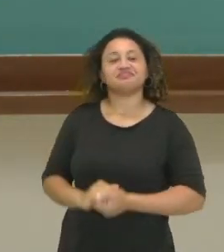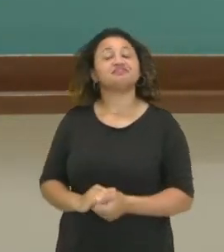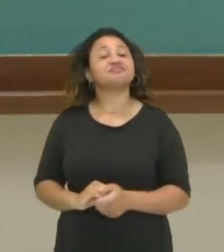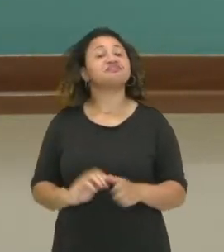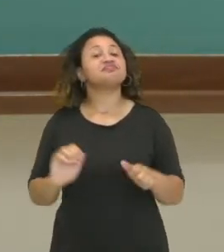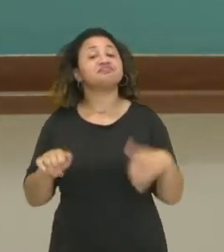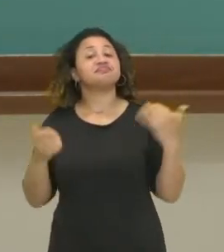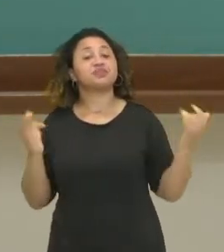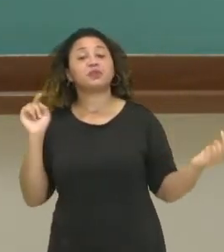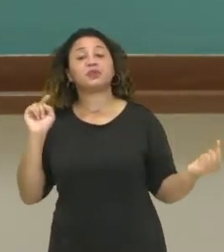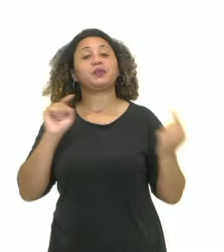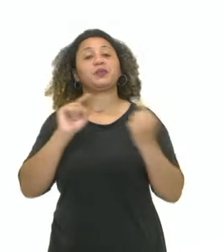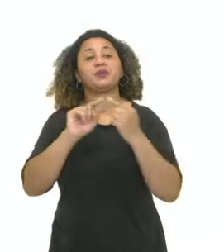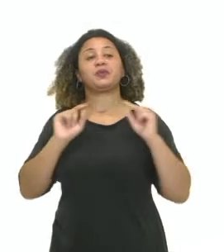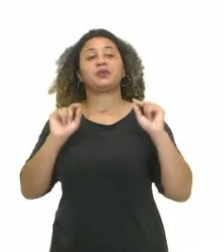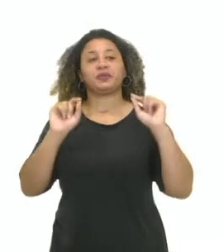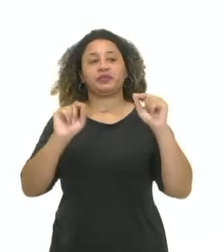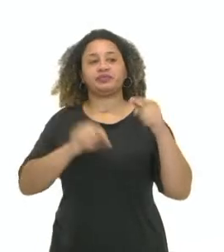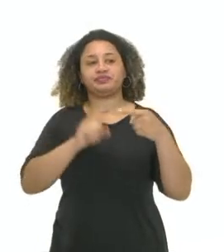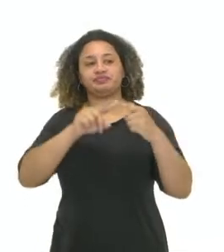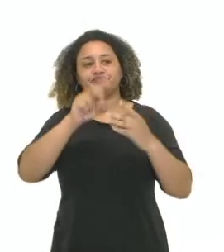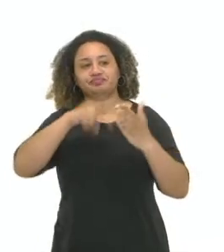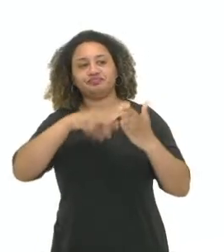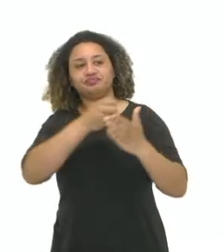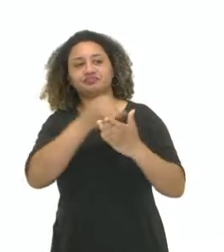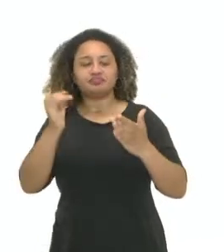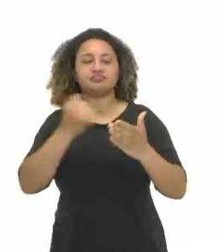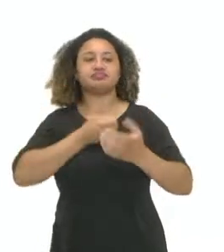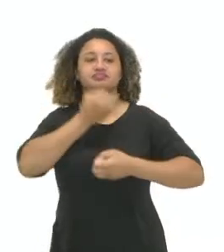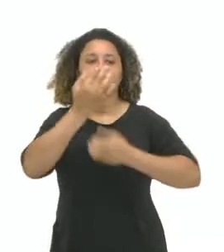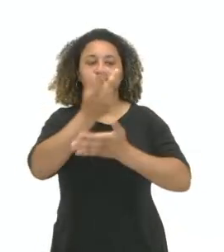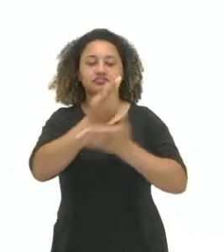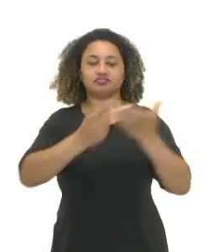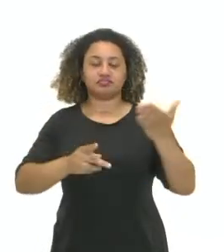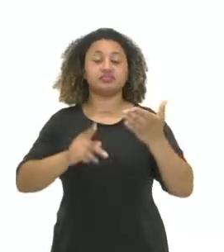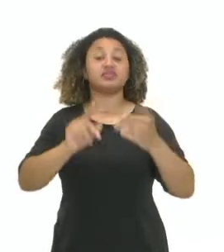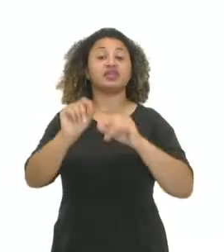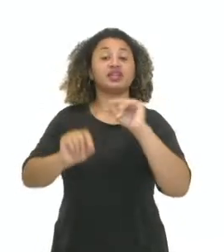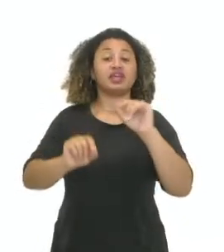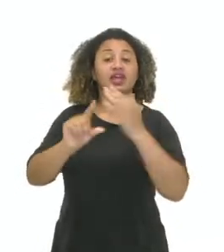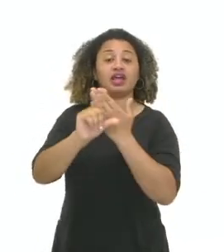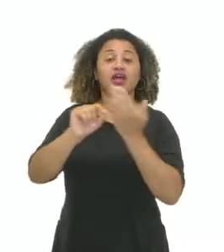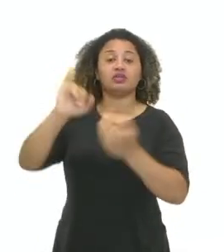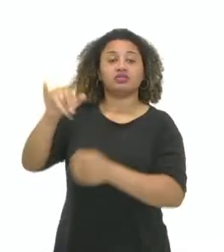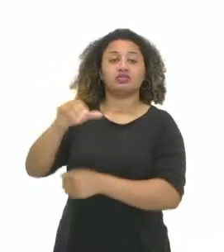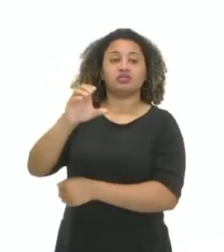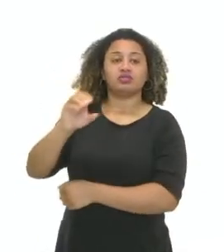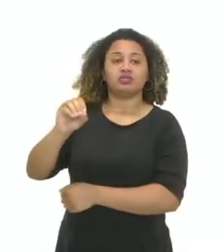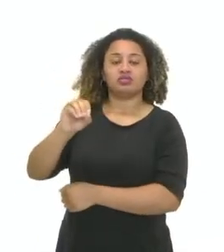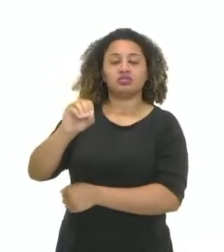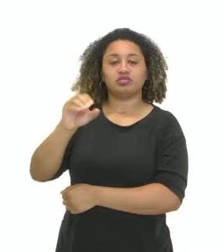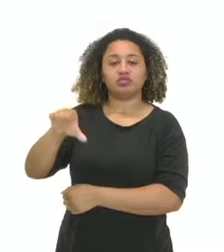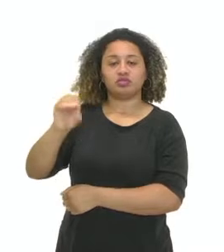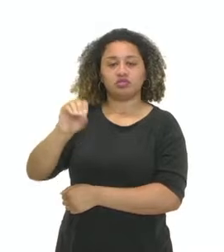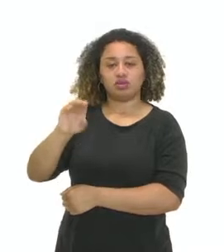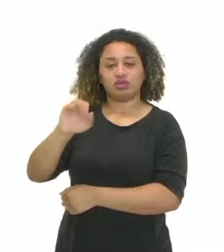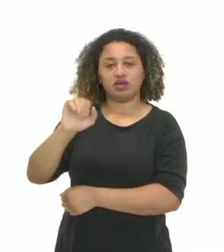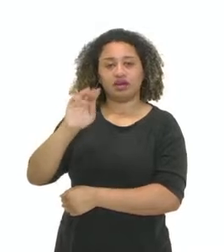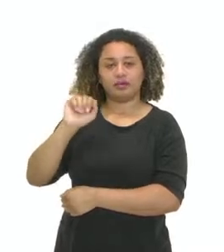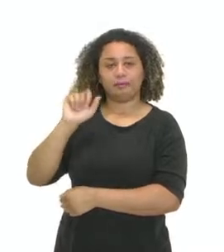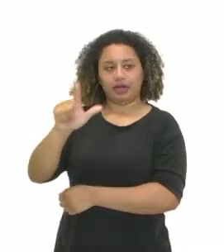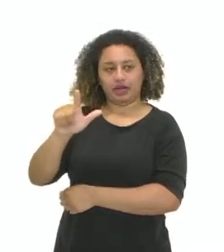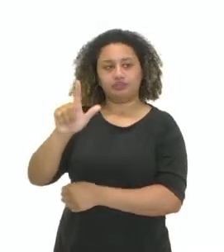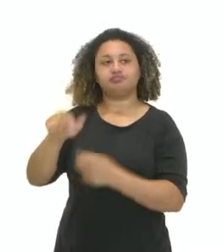nossos objetivos são ler alguns poemas de João Cabral de Melo Neto, conhecer aspectos formais da poesia como